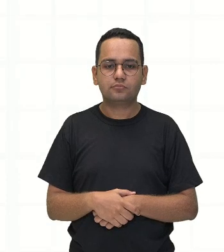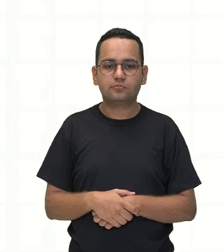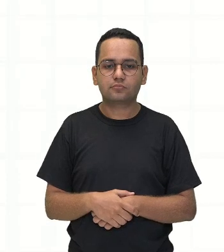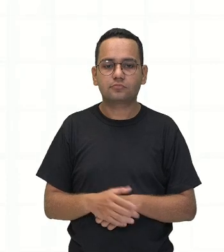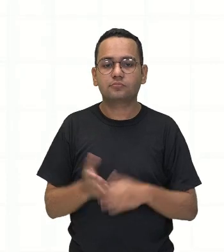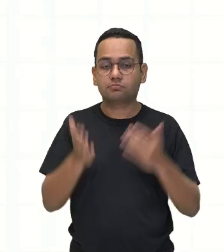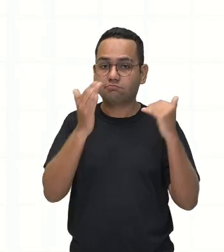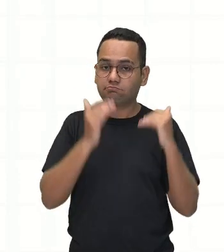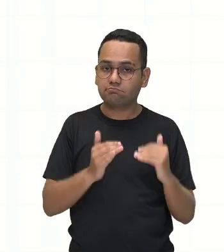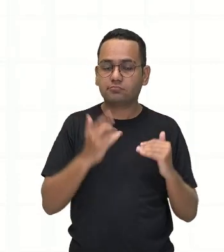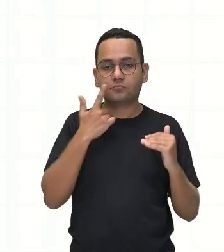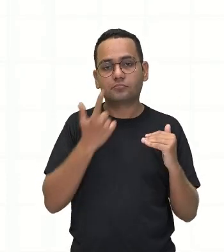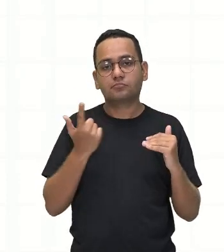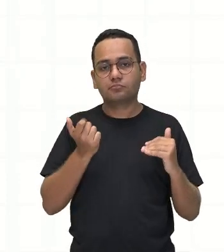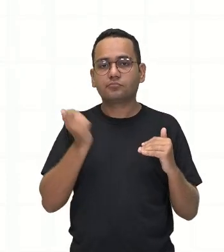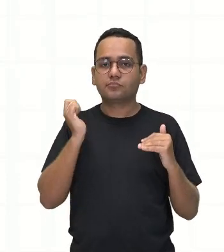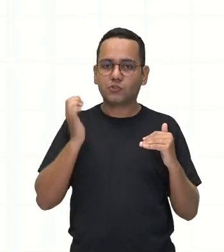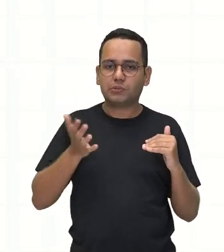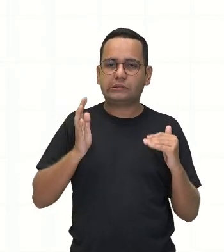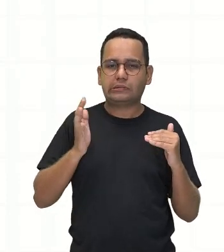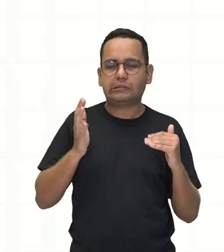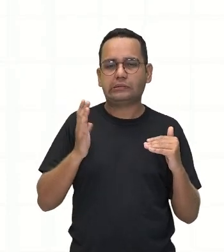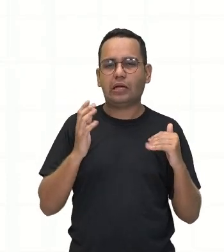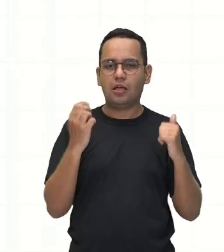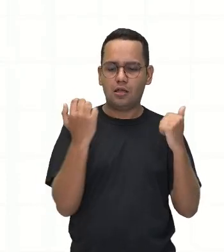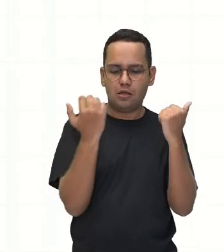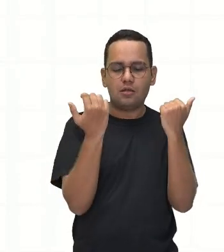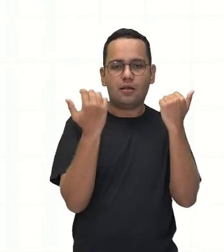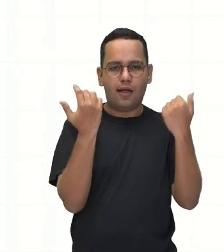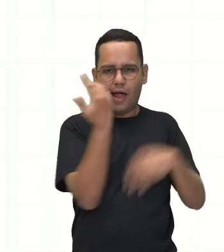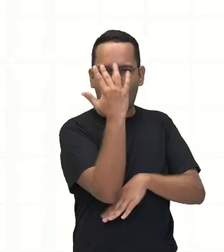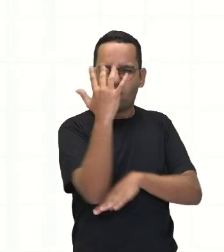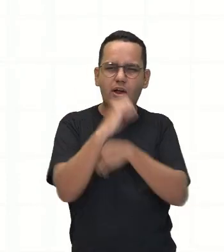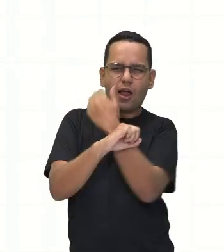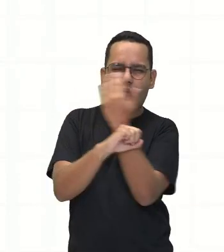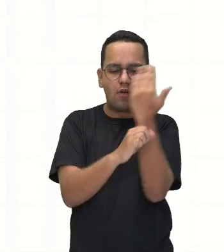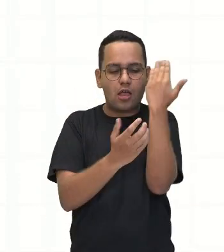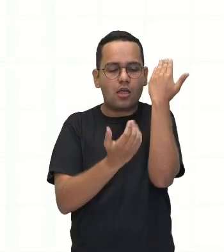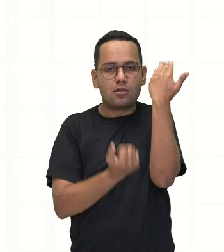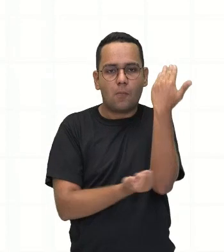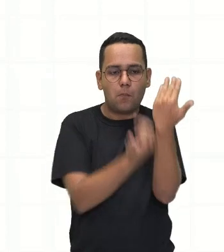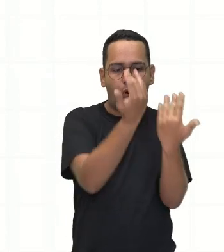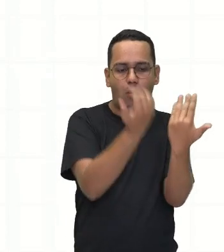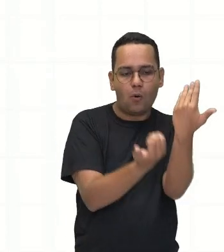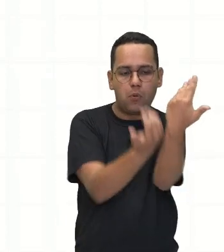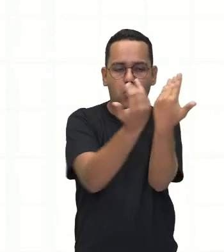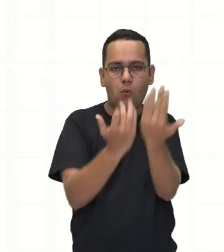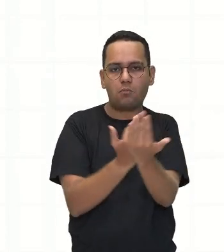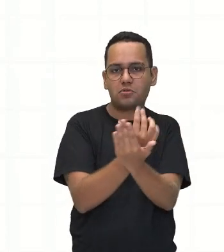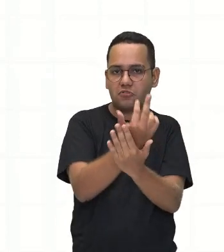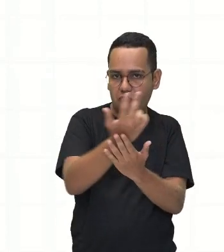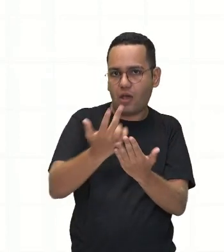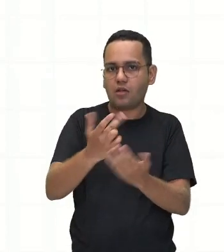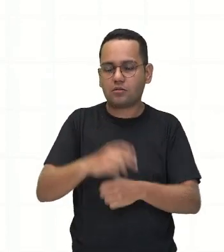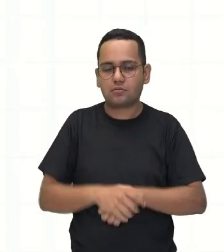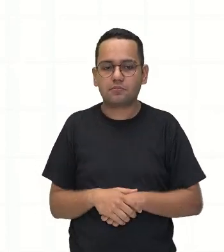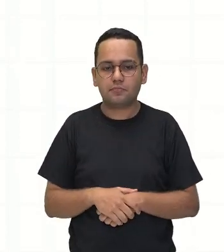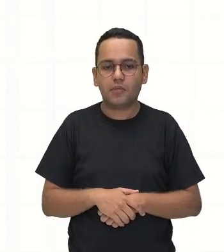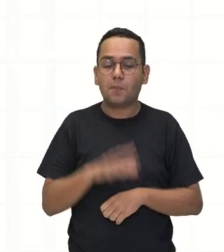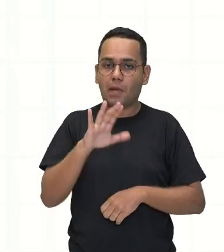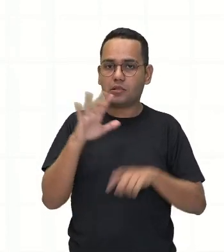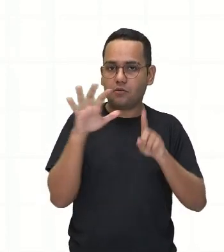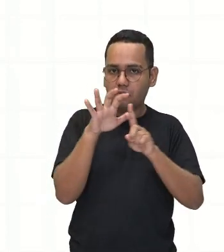de causas de queimadas causadas pelo homem. Aí é uma diferença que eu quero deixar aqui